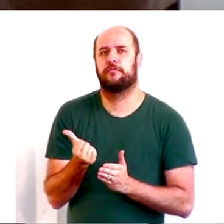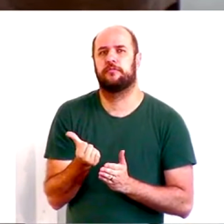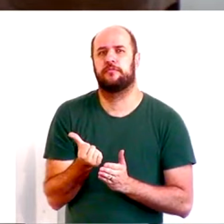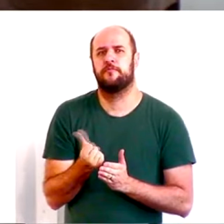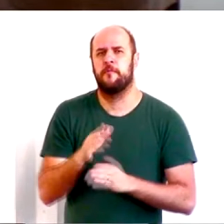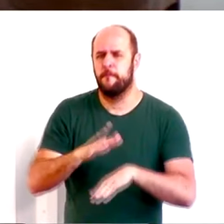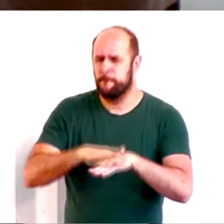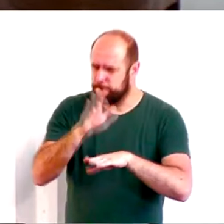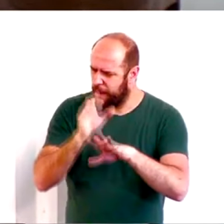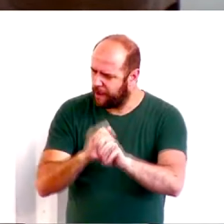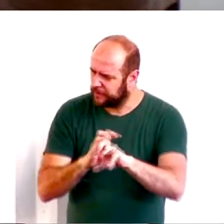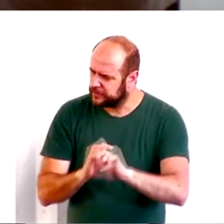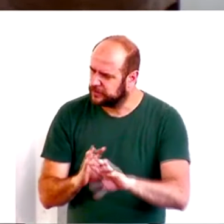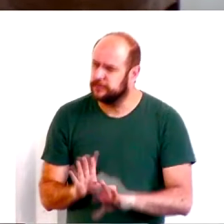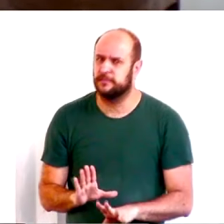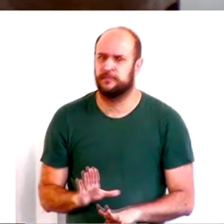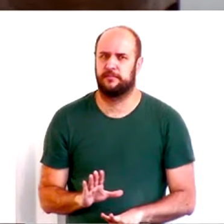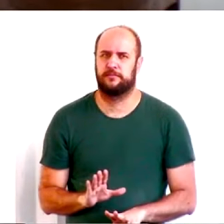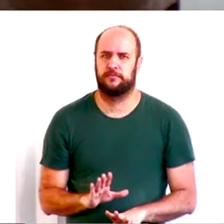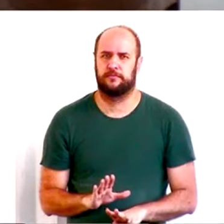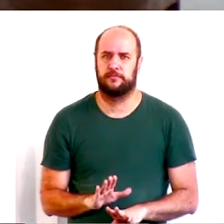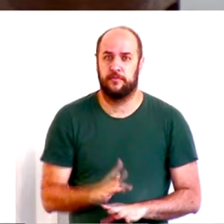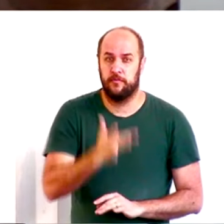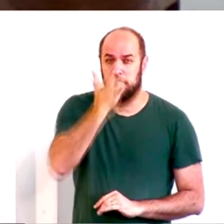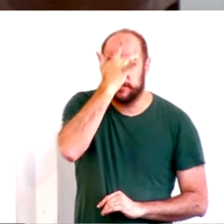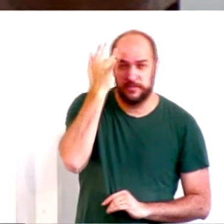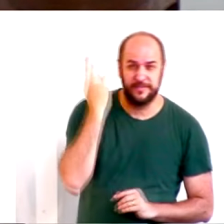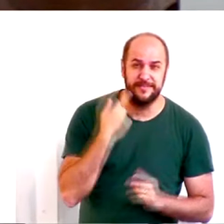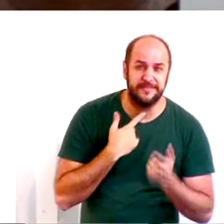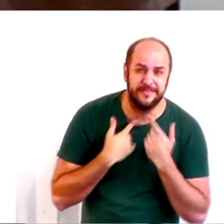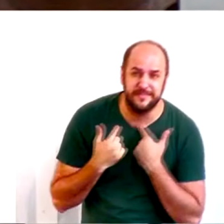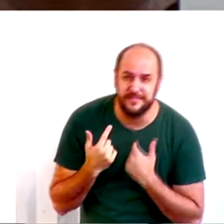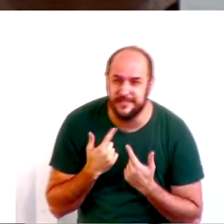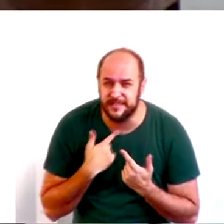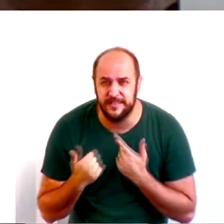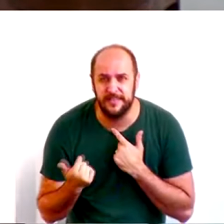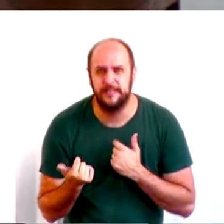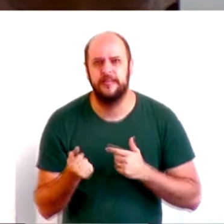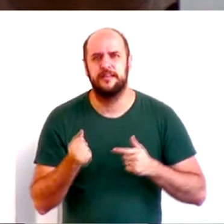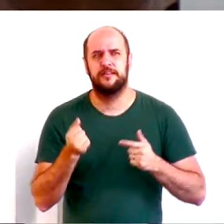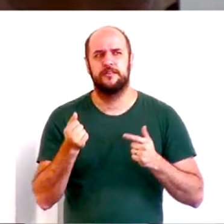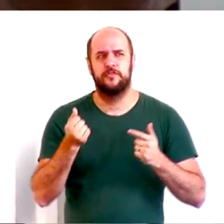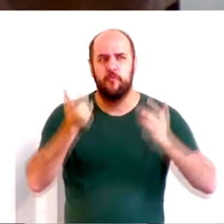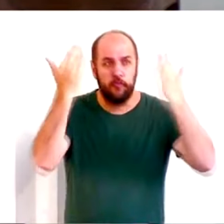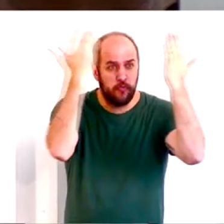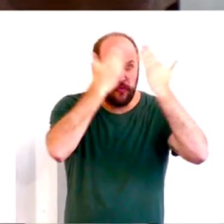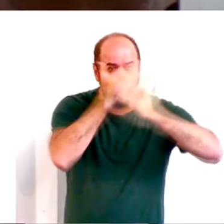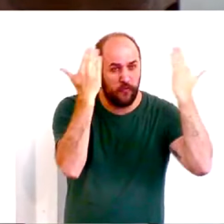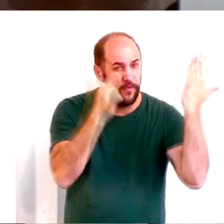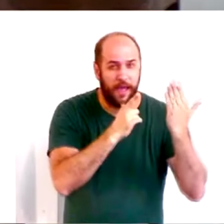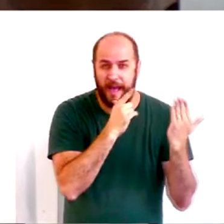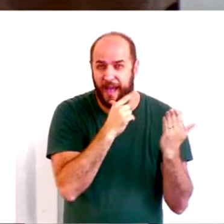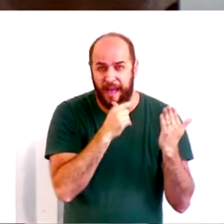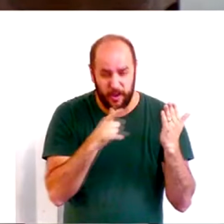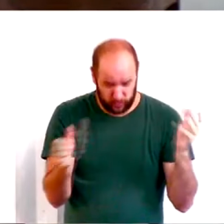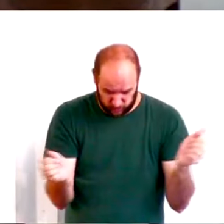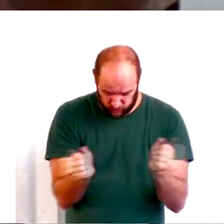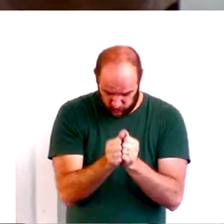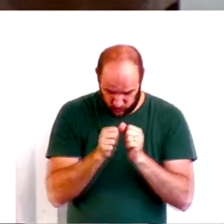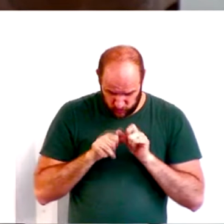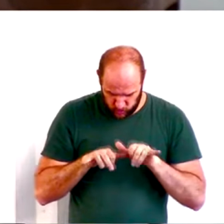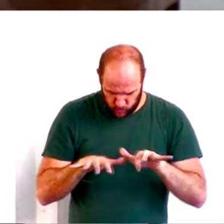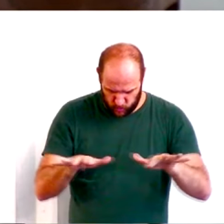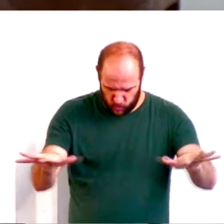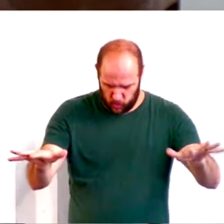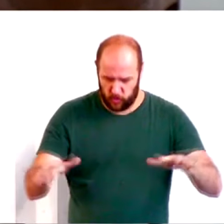lá no meio as pessoas estavam morrendo de sede sem ver o Manancial de águas lá no meio Será